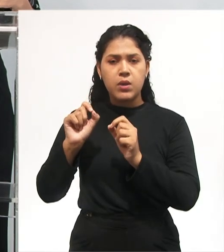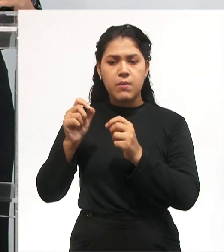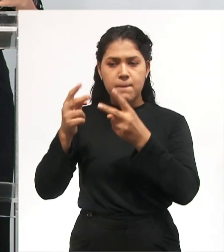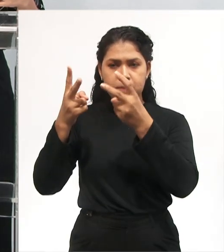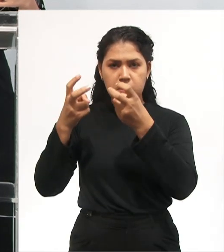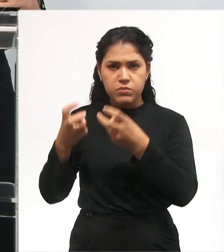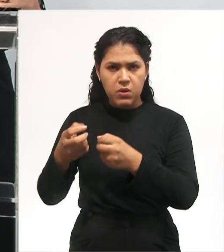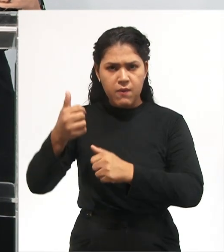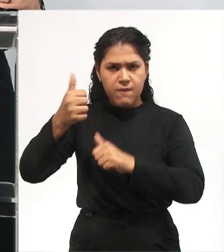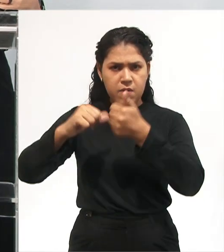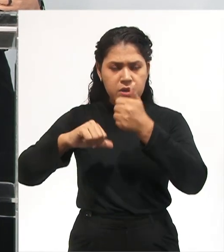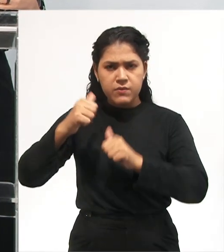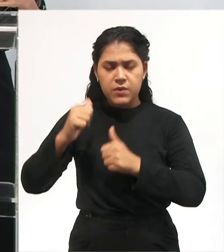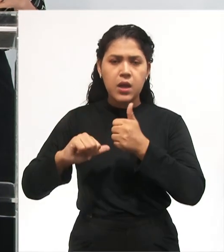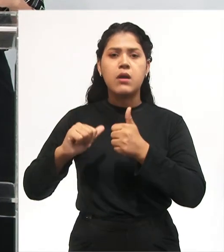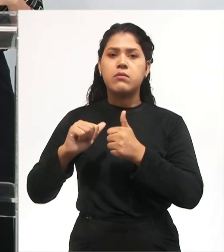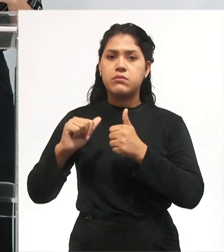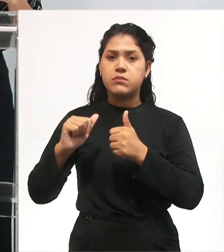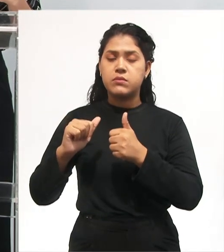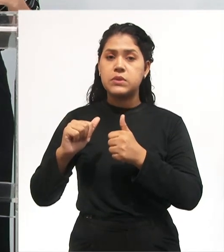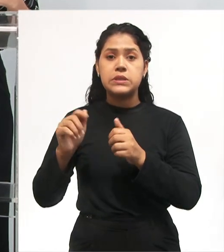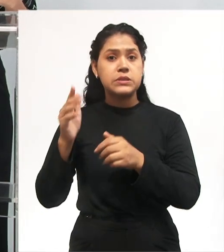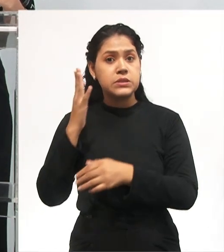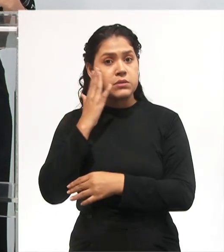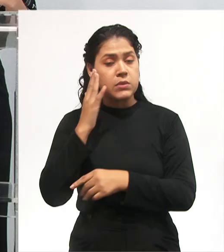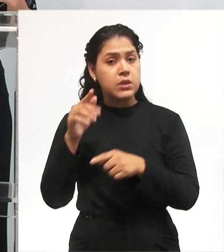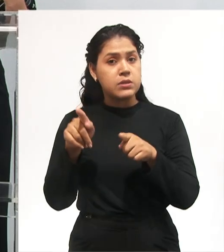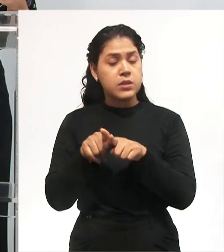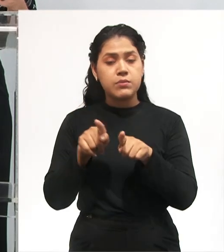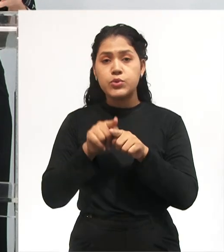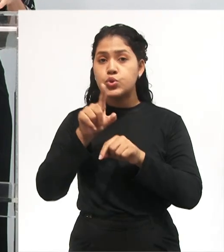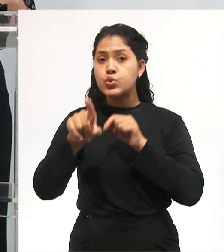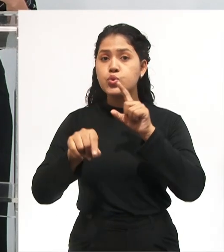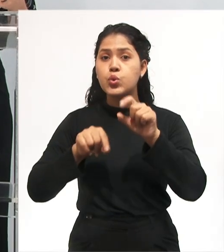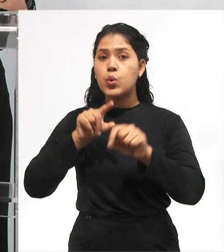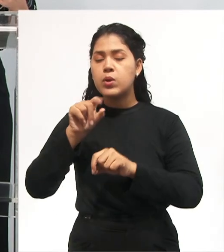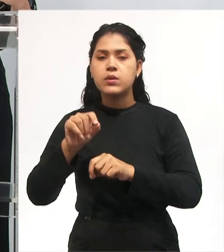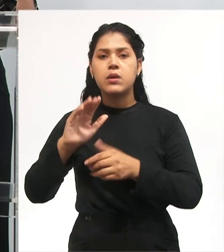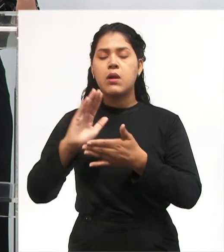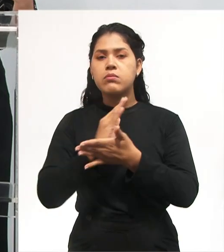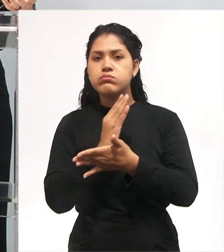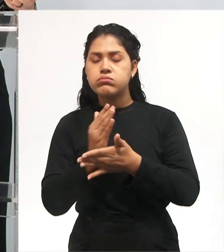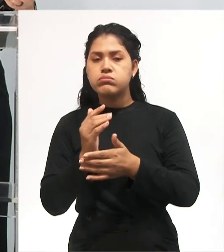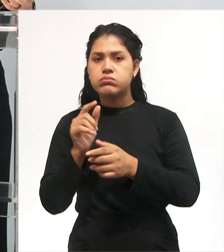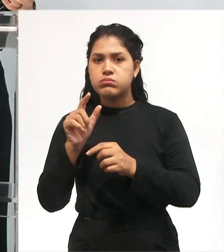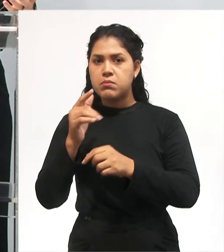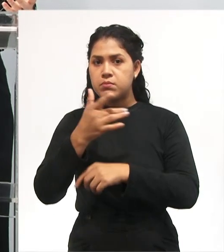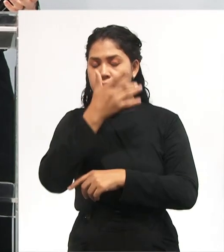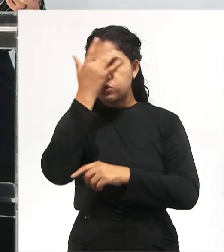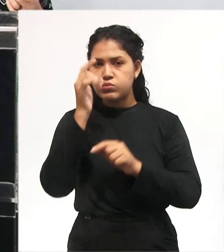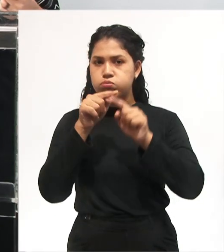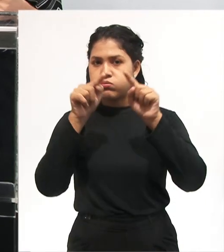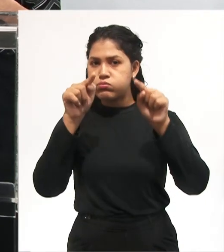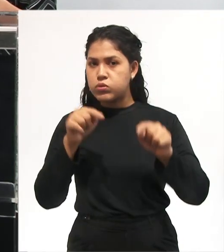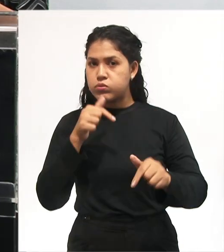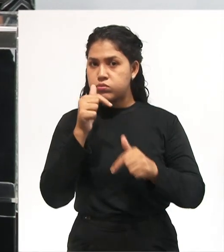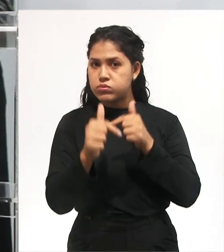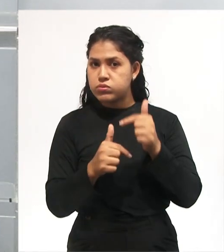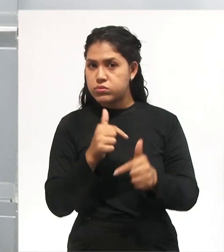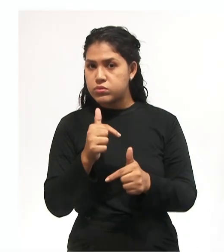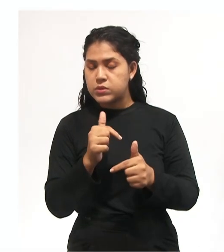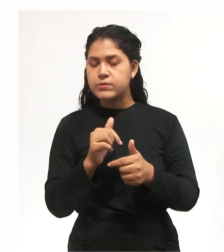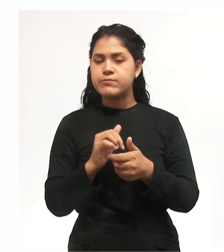avaliações, seleções internas, aquilo que a empresa precisar, a organização precisa naquele momento. Então vamos